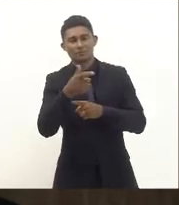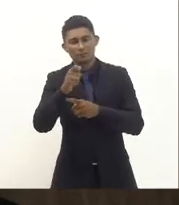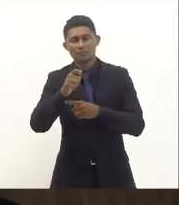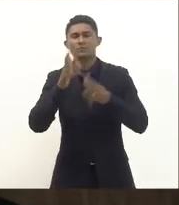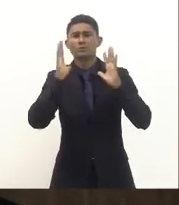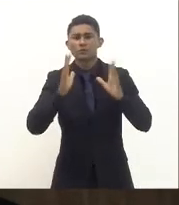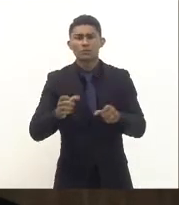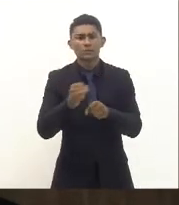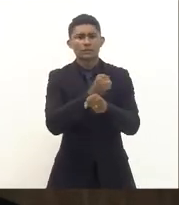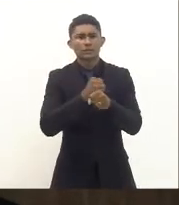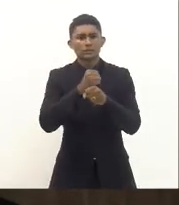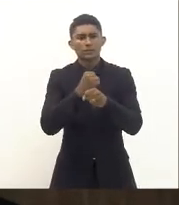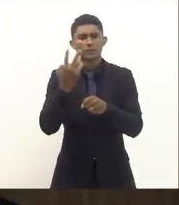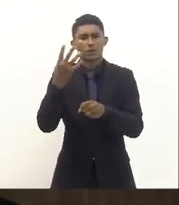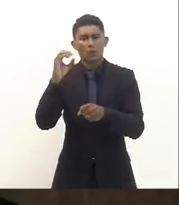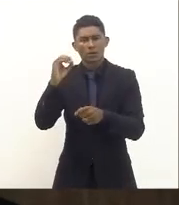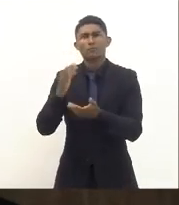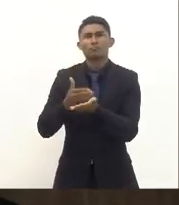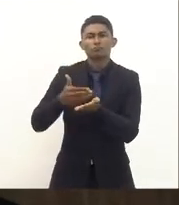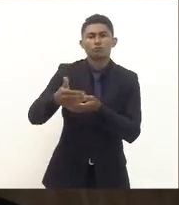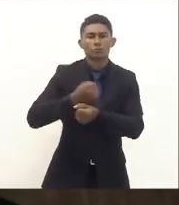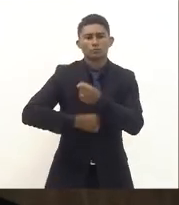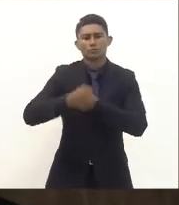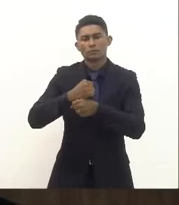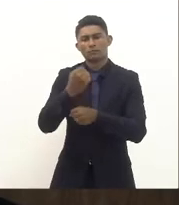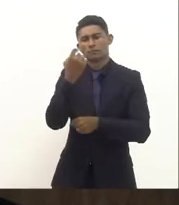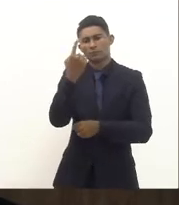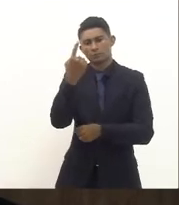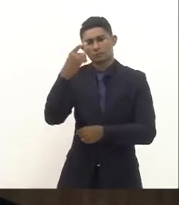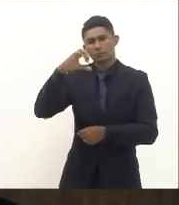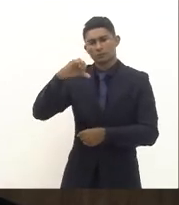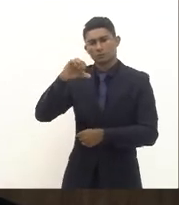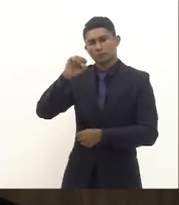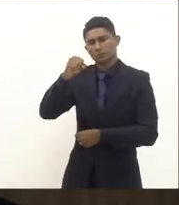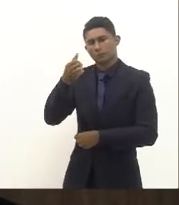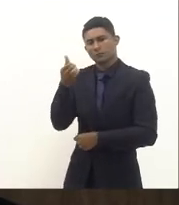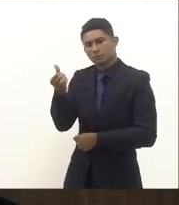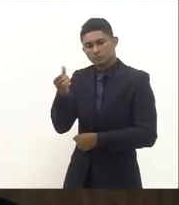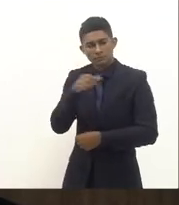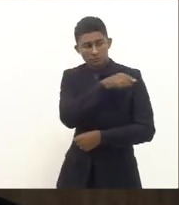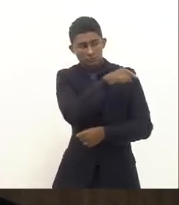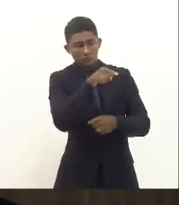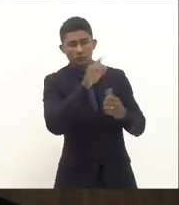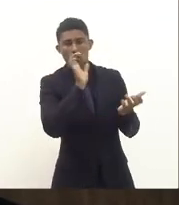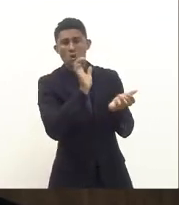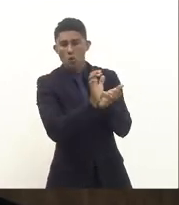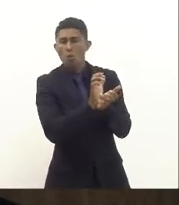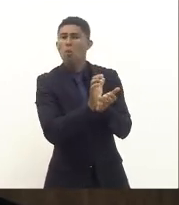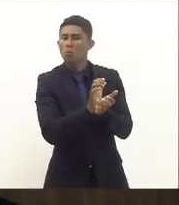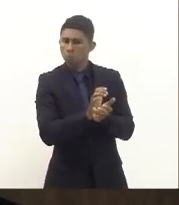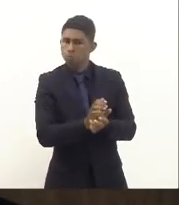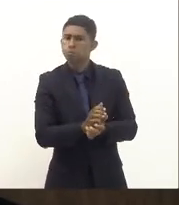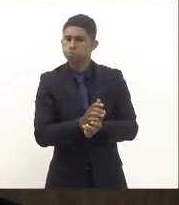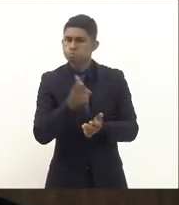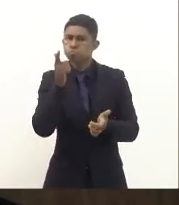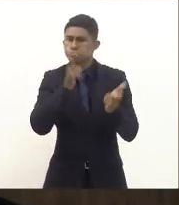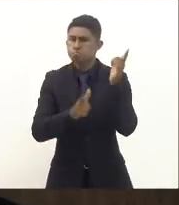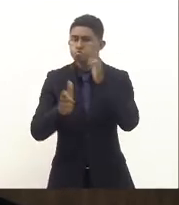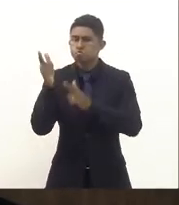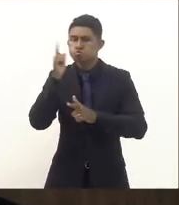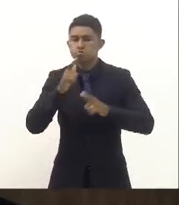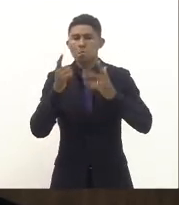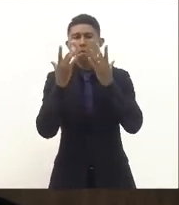40 anos já de 1986 que tem foi responsável pela formação de quadros do maior valor